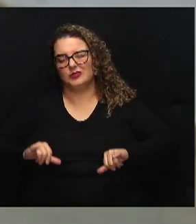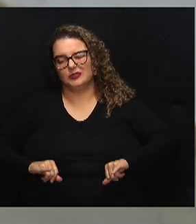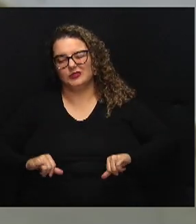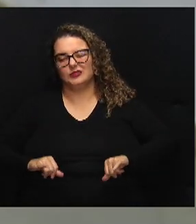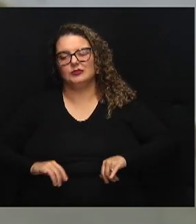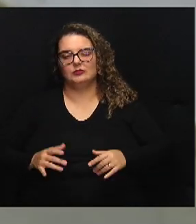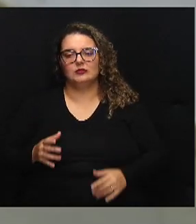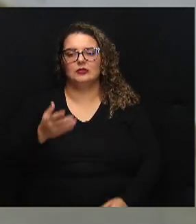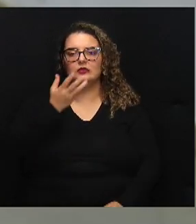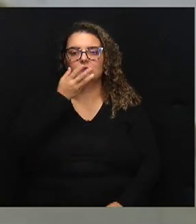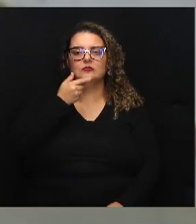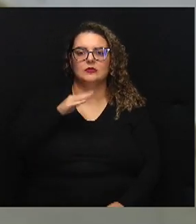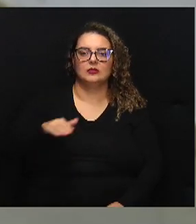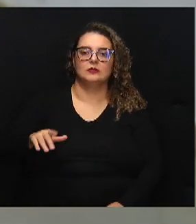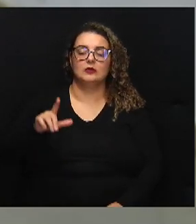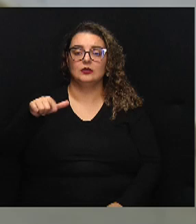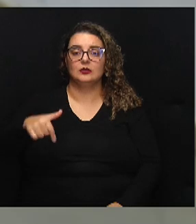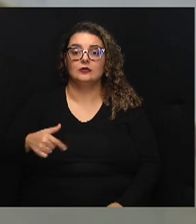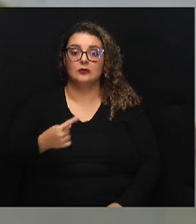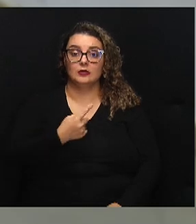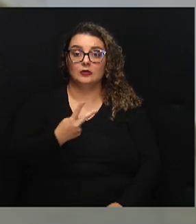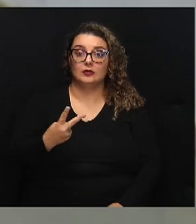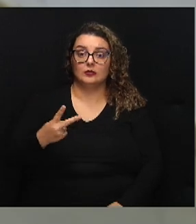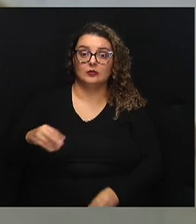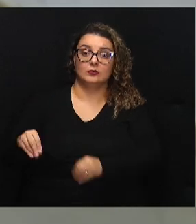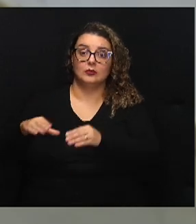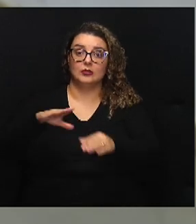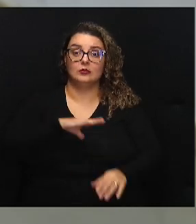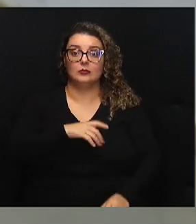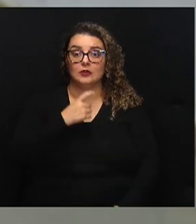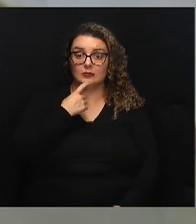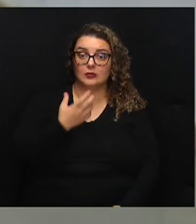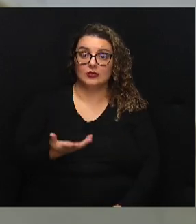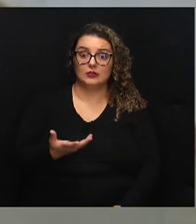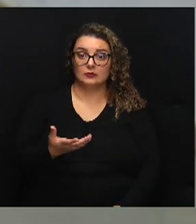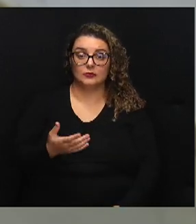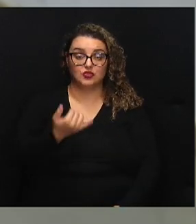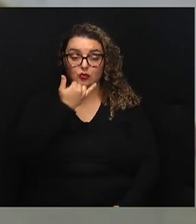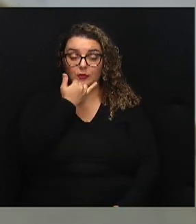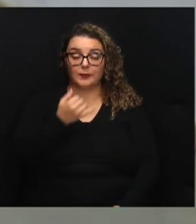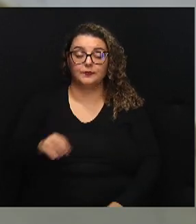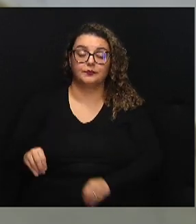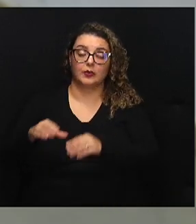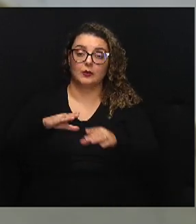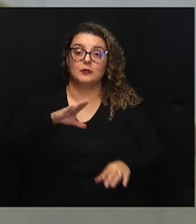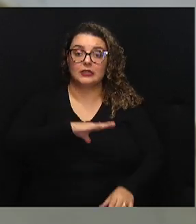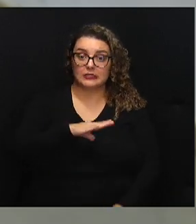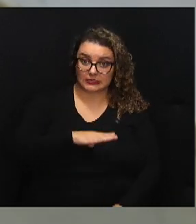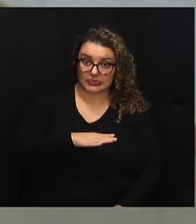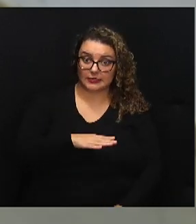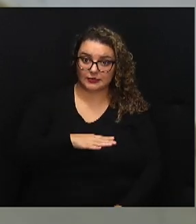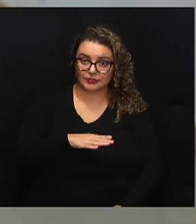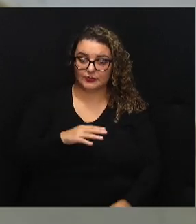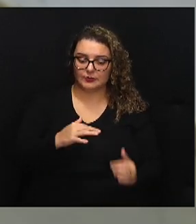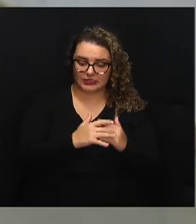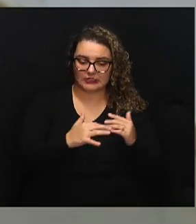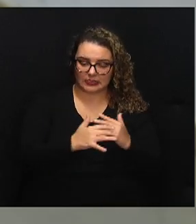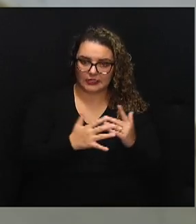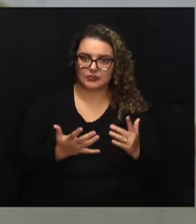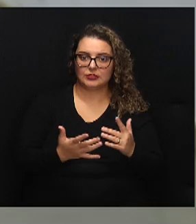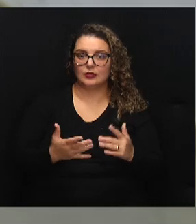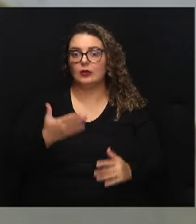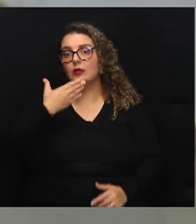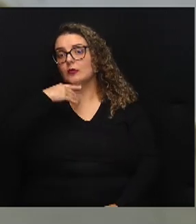mesmo. E depois, quando eu aos 12 anos, eu fui para a cidade, para ajudar a família, e o que eu fazia? Meu pai foi trabalhar com a construção